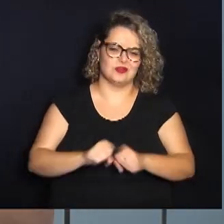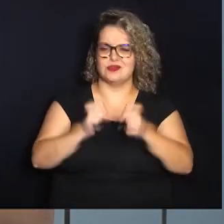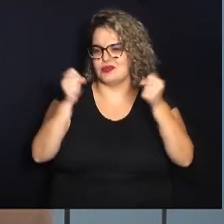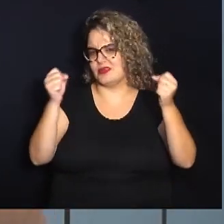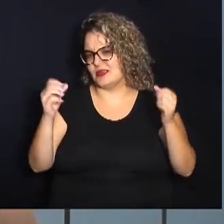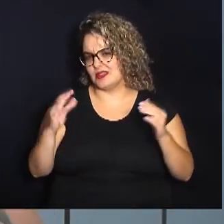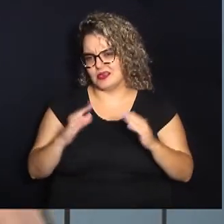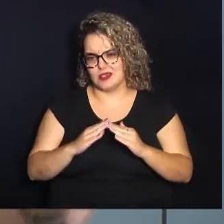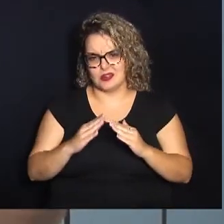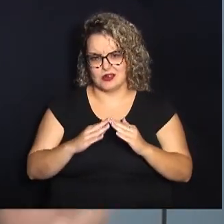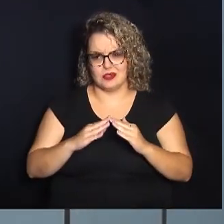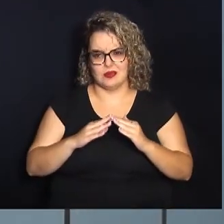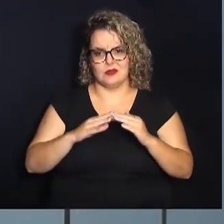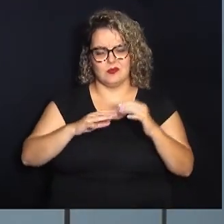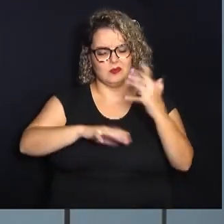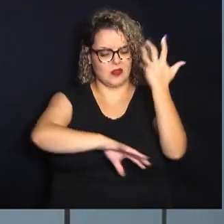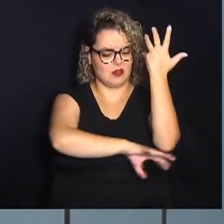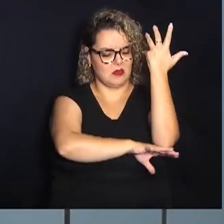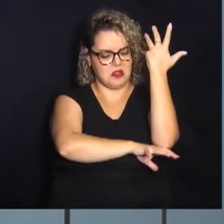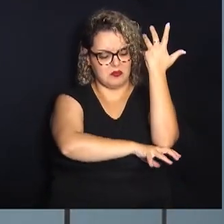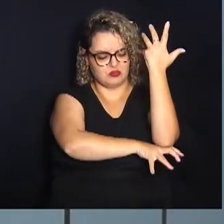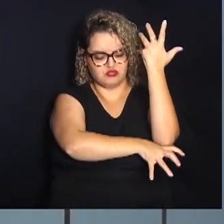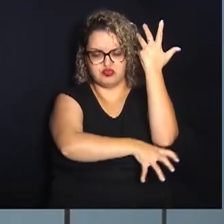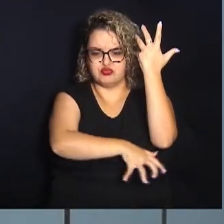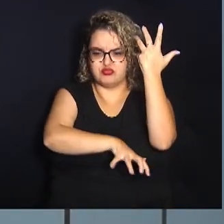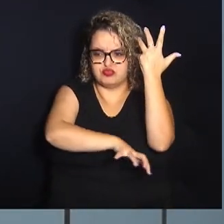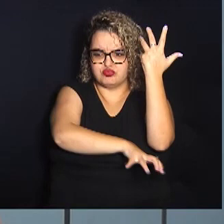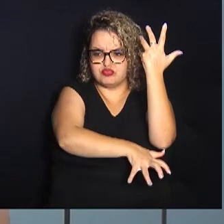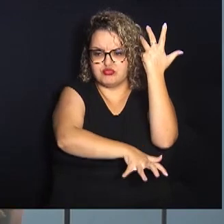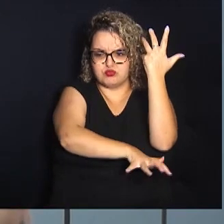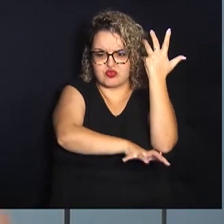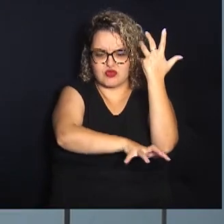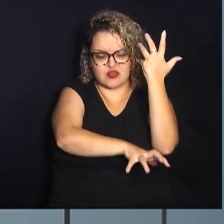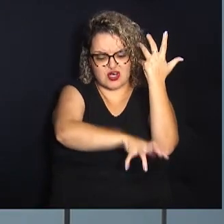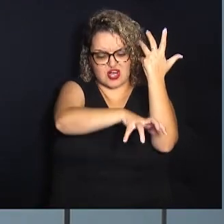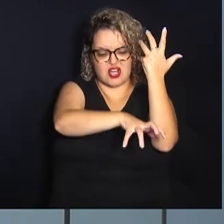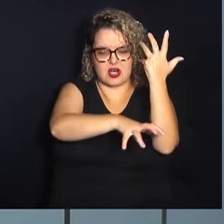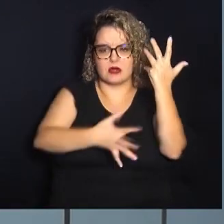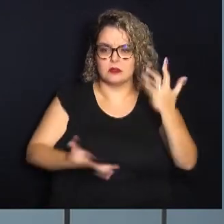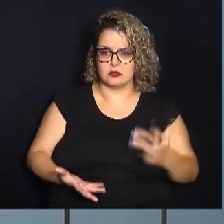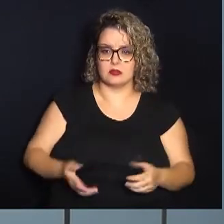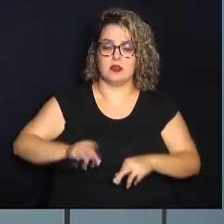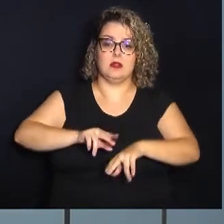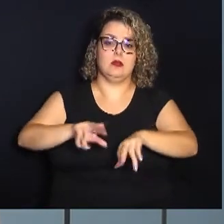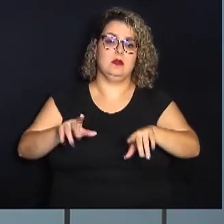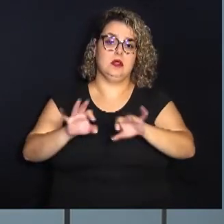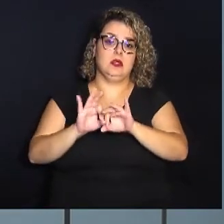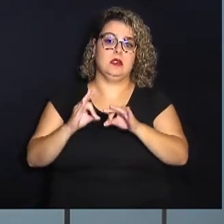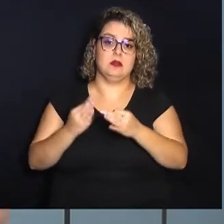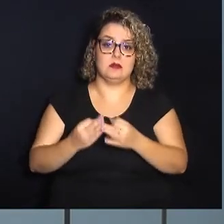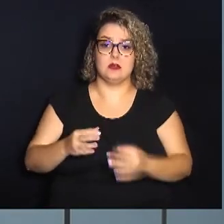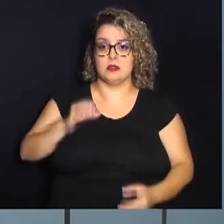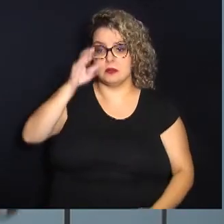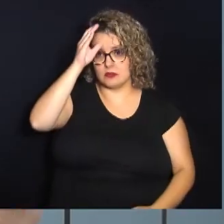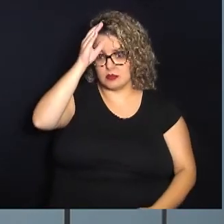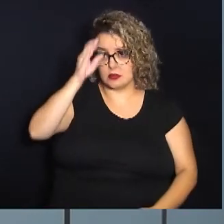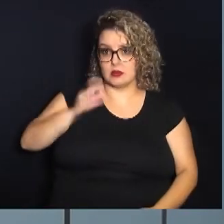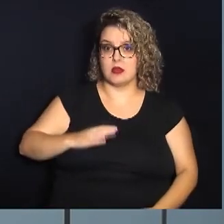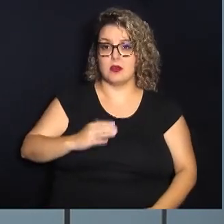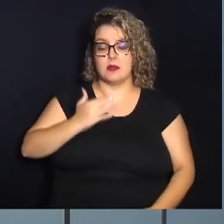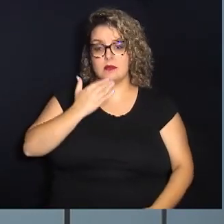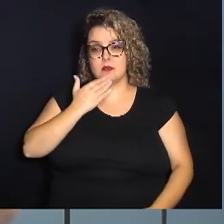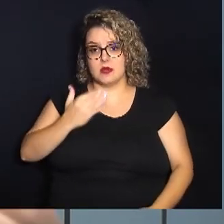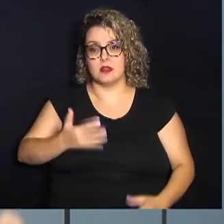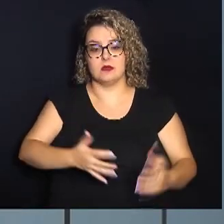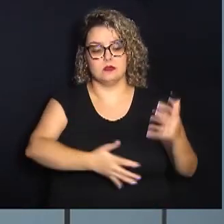a raiz é muito grande. E aí muitas famílias, munícipe, pede para retirar as